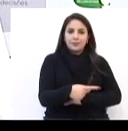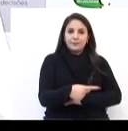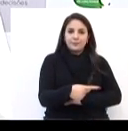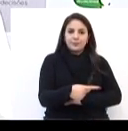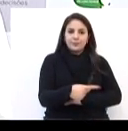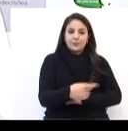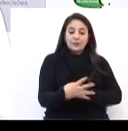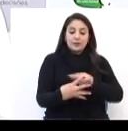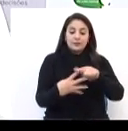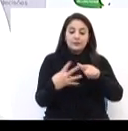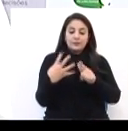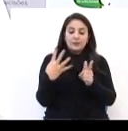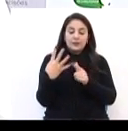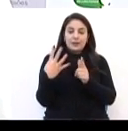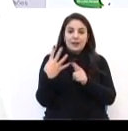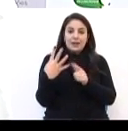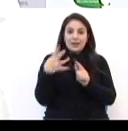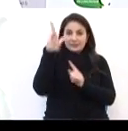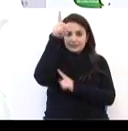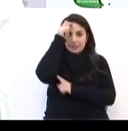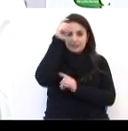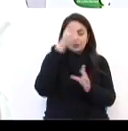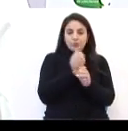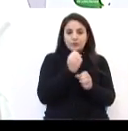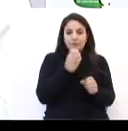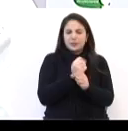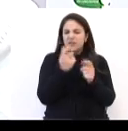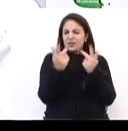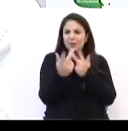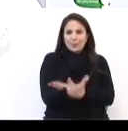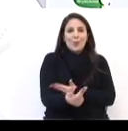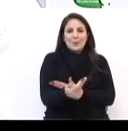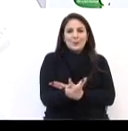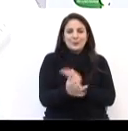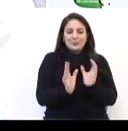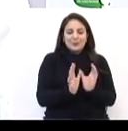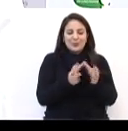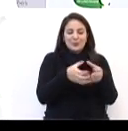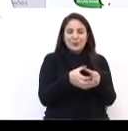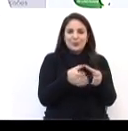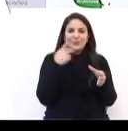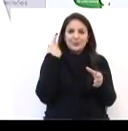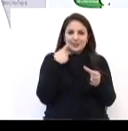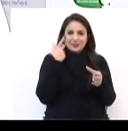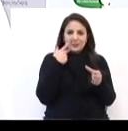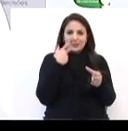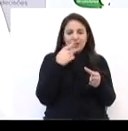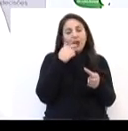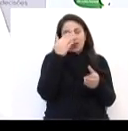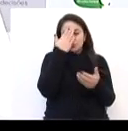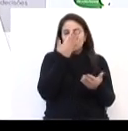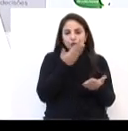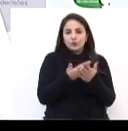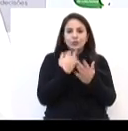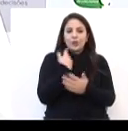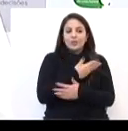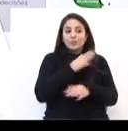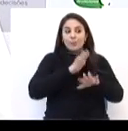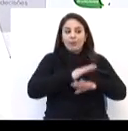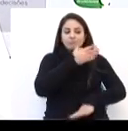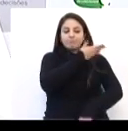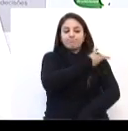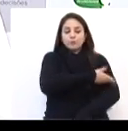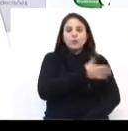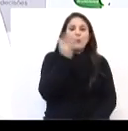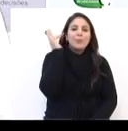ano de análise do orçamento pelo mesmo grupo de vereadores, acredito que nós já estamos